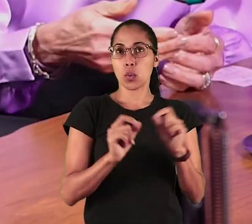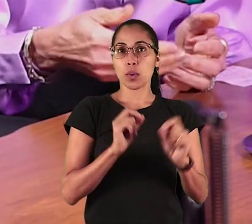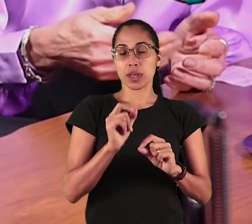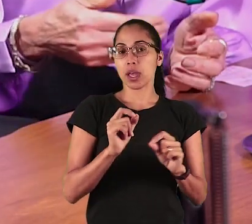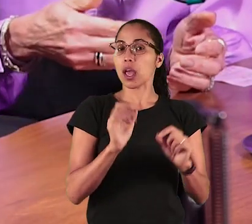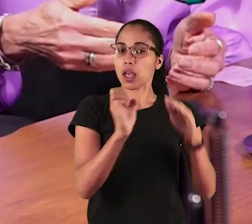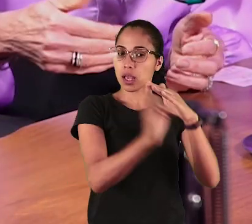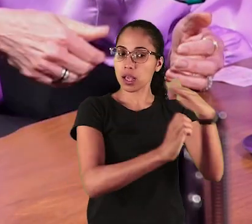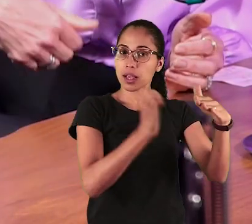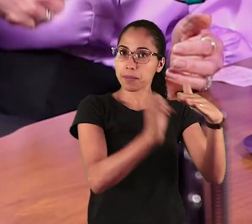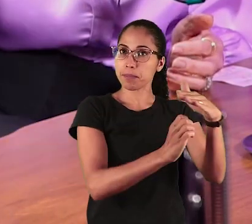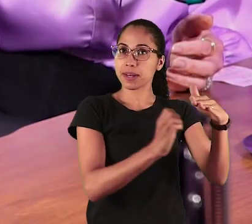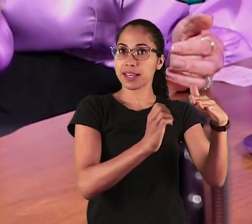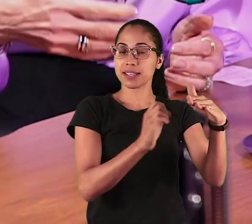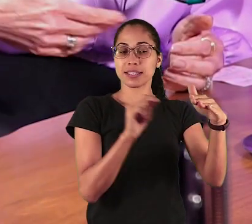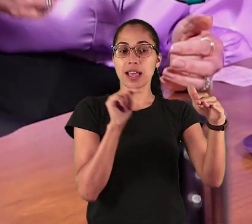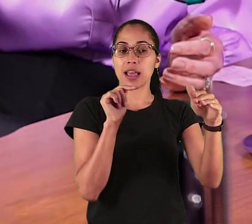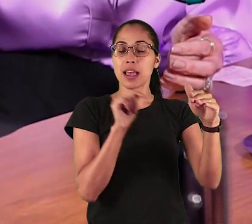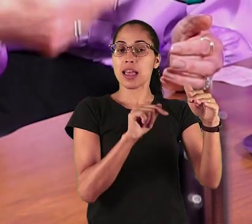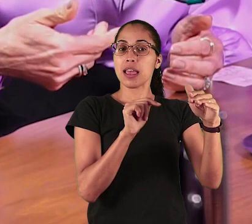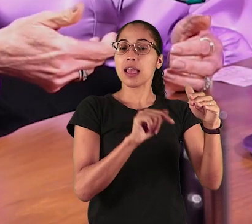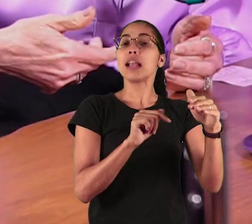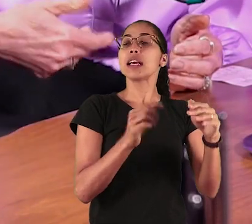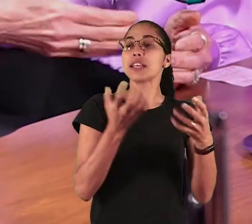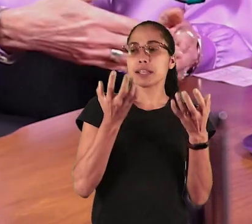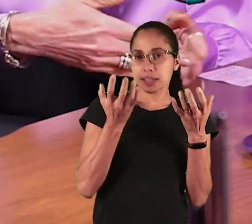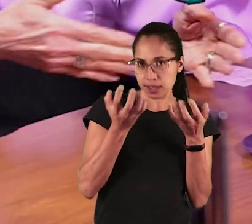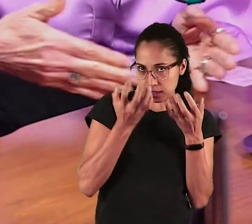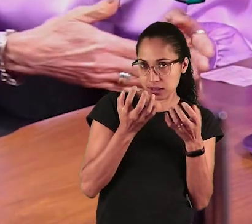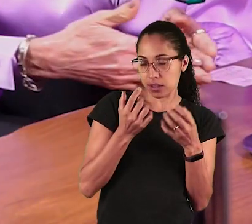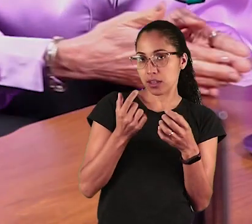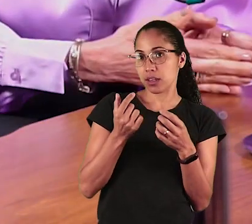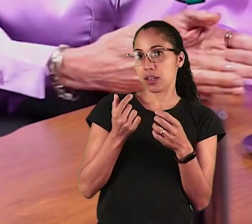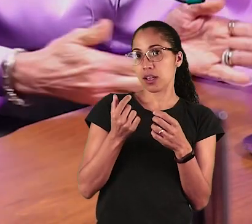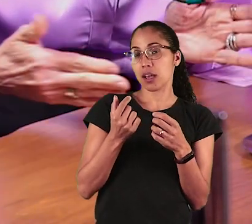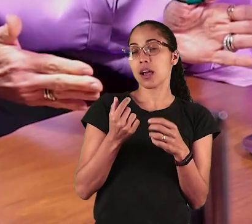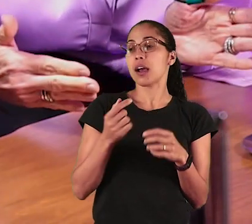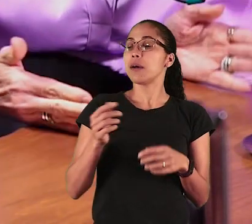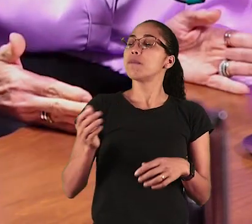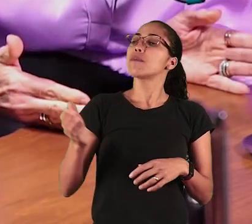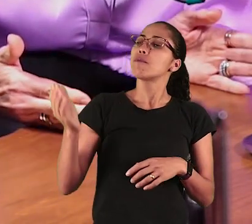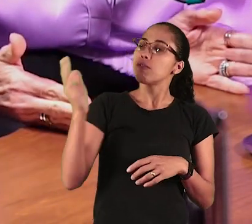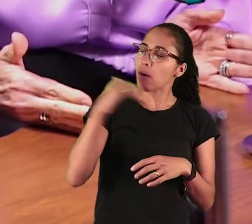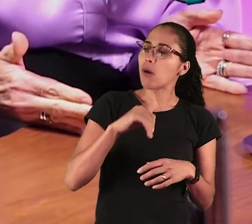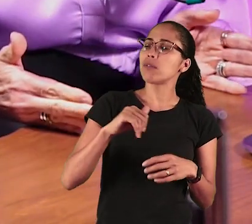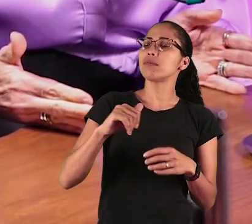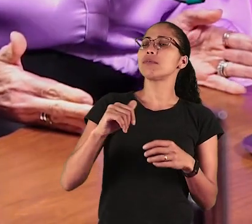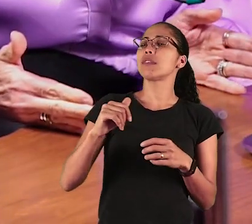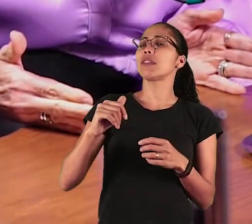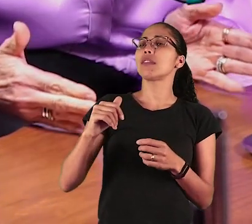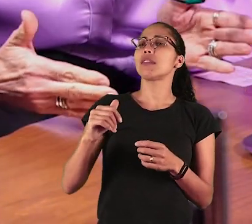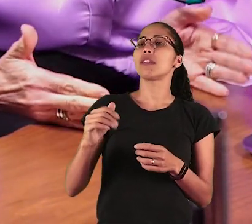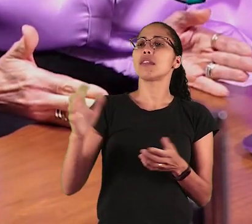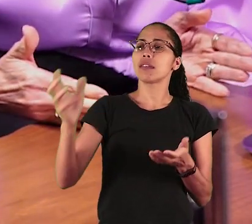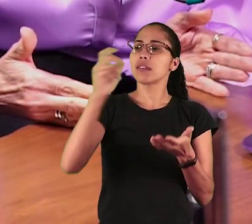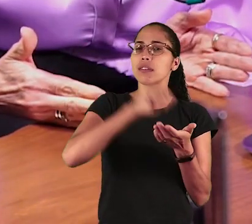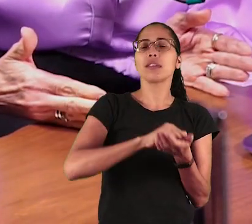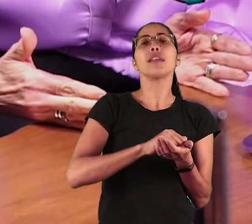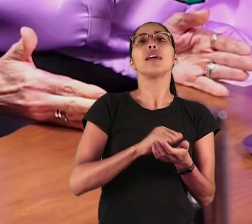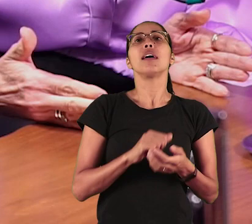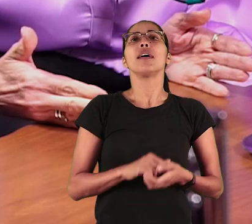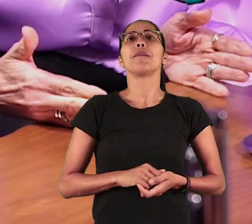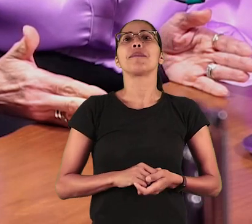me contratando já uma mulher madura etc que já tinha que passou por 22 anos no mercado numa empresa